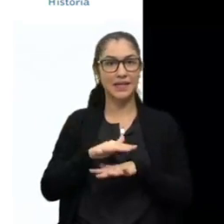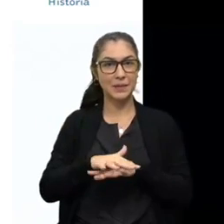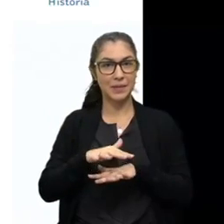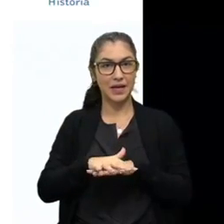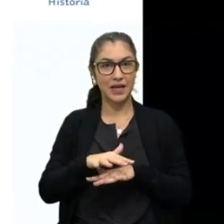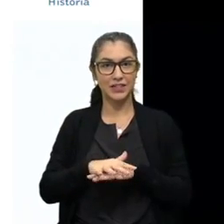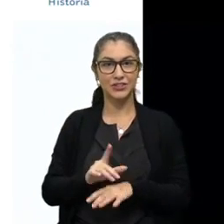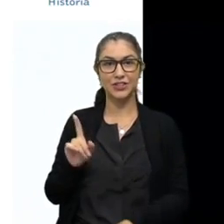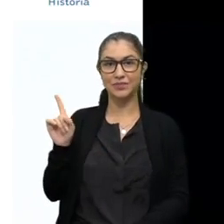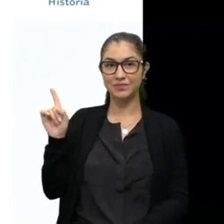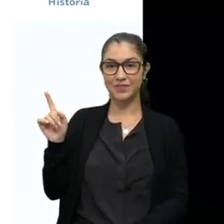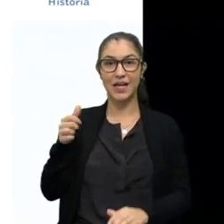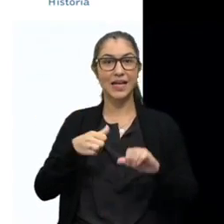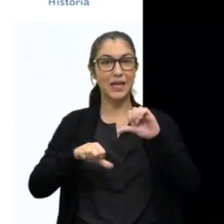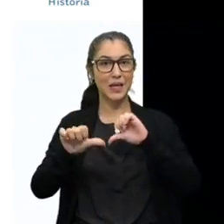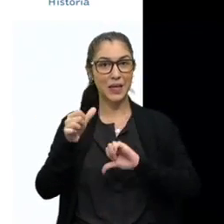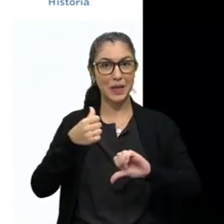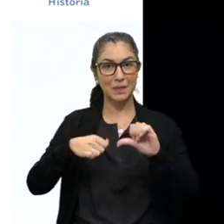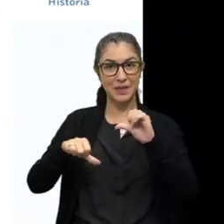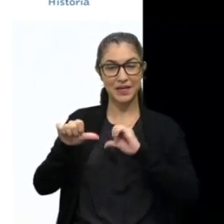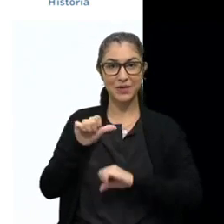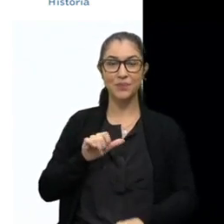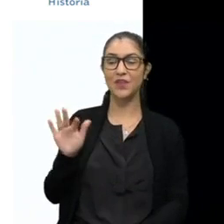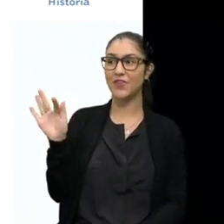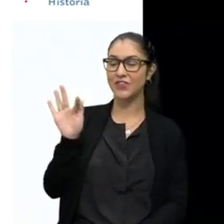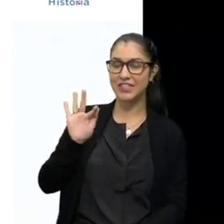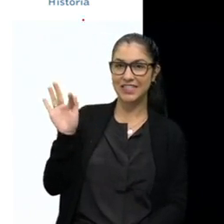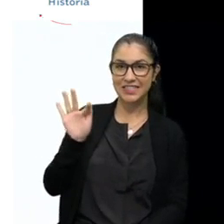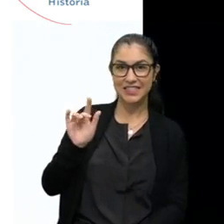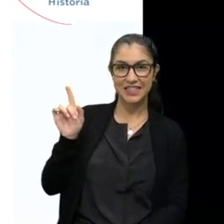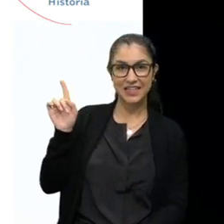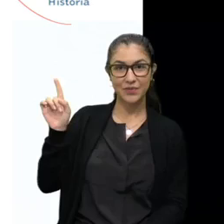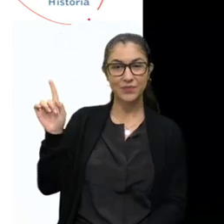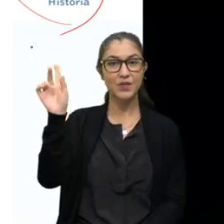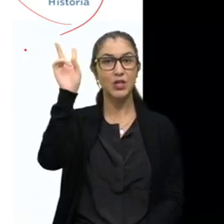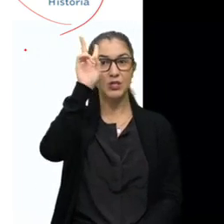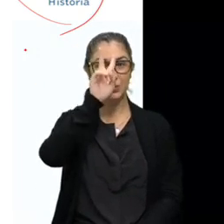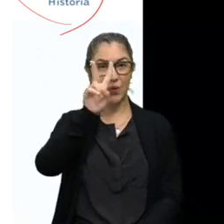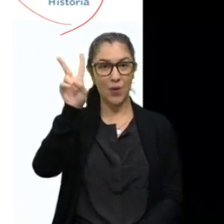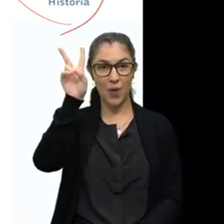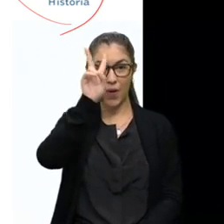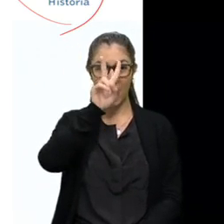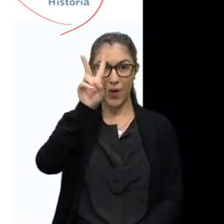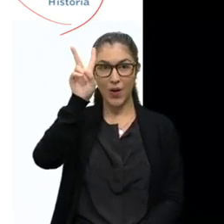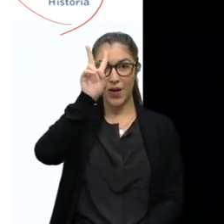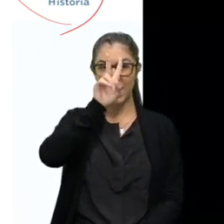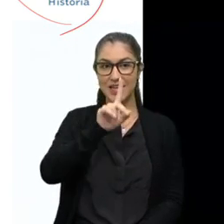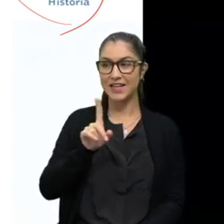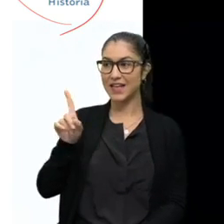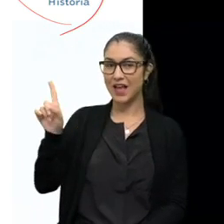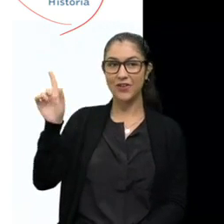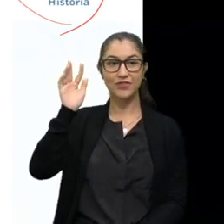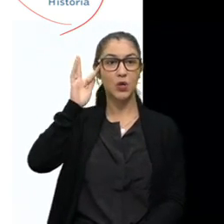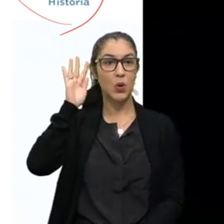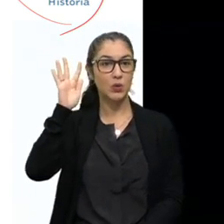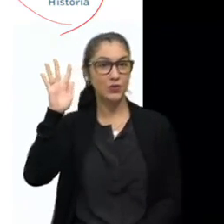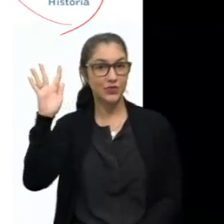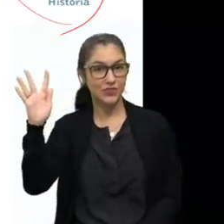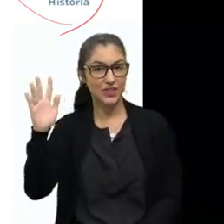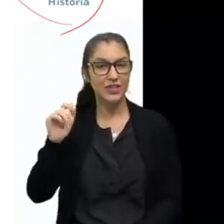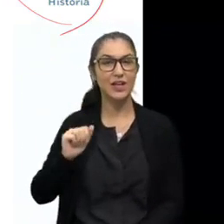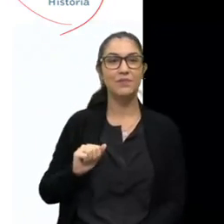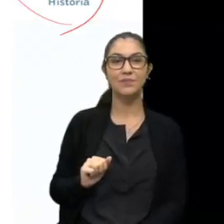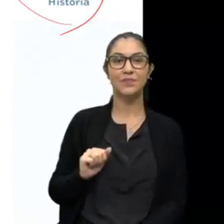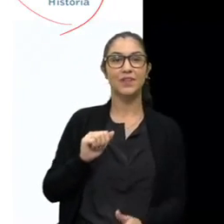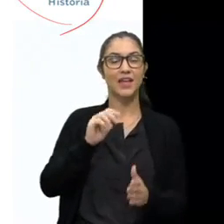matemática, química, física, história, filosofia,